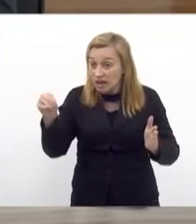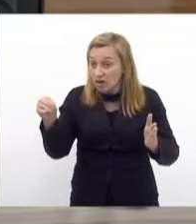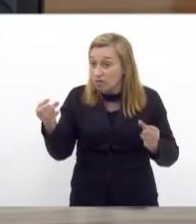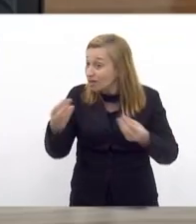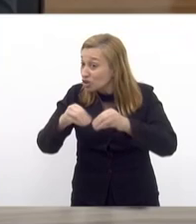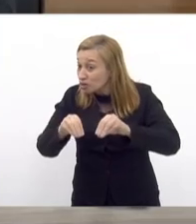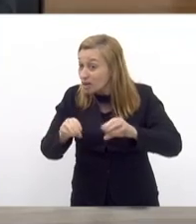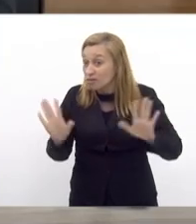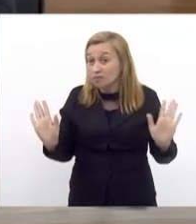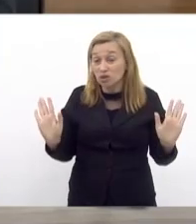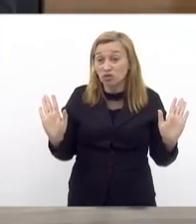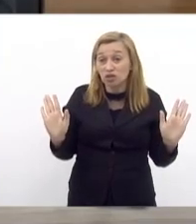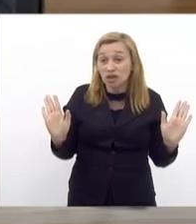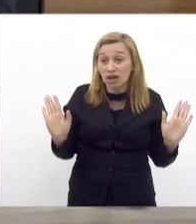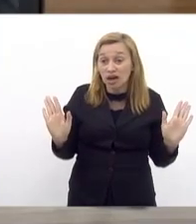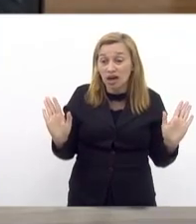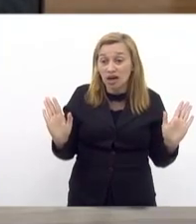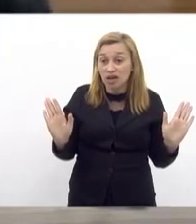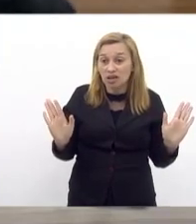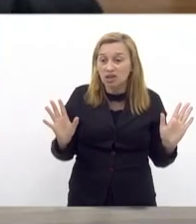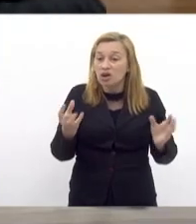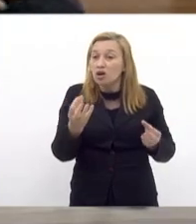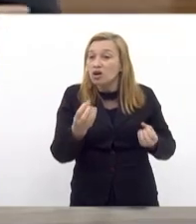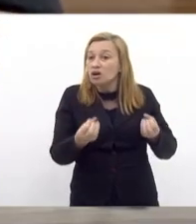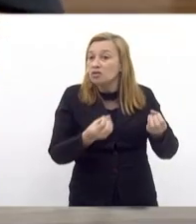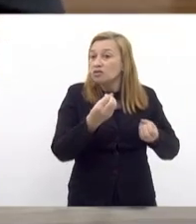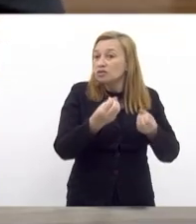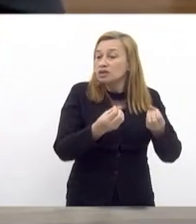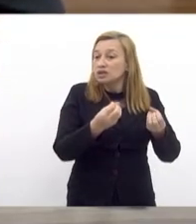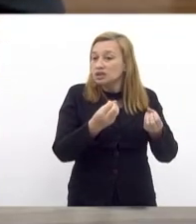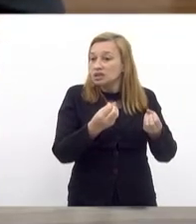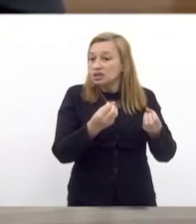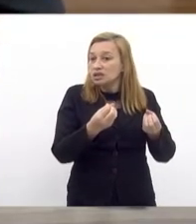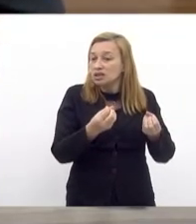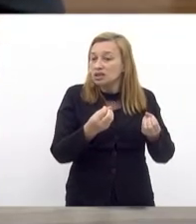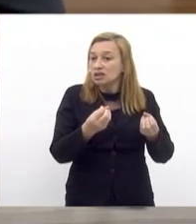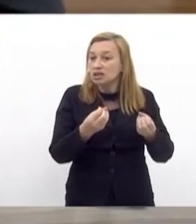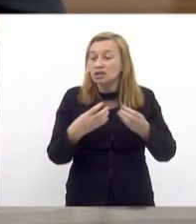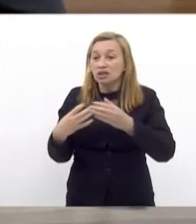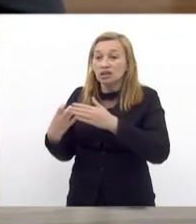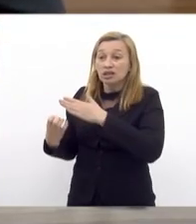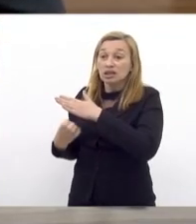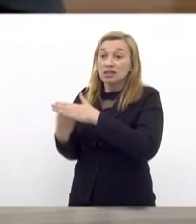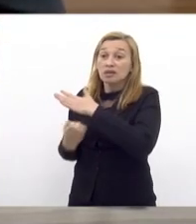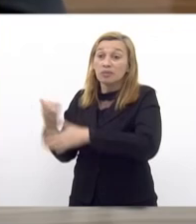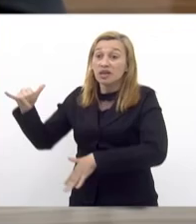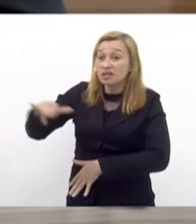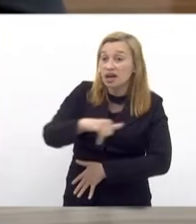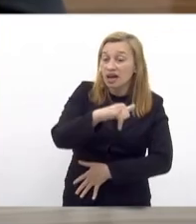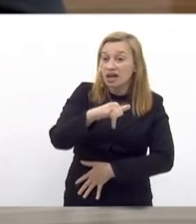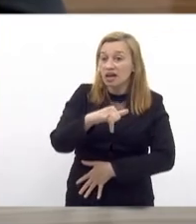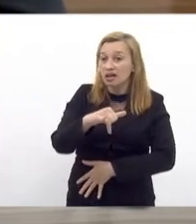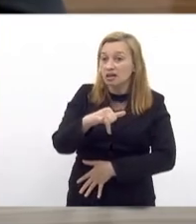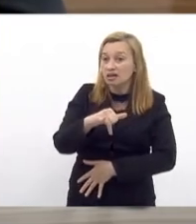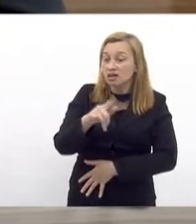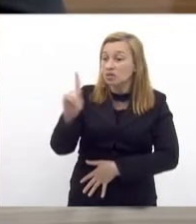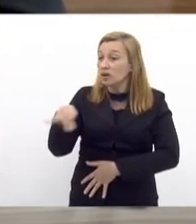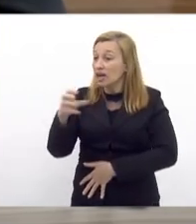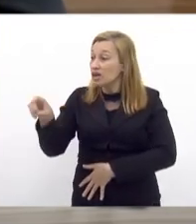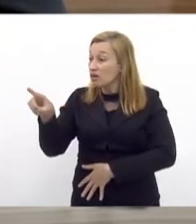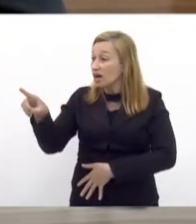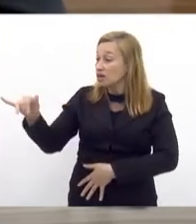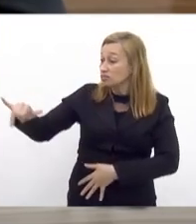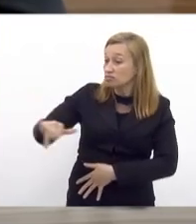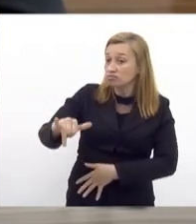Galeão. O exemplo são as oficinas das companhias aéreas. Por que vai estar no Galeão se lá não tem pouso? Então,